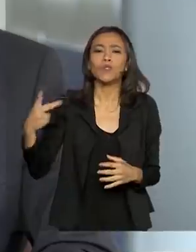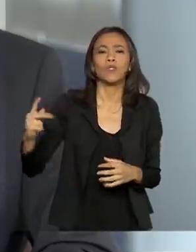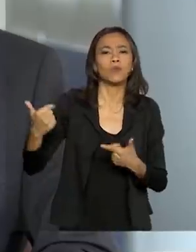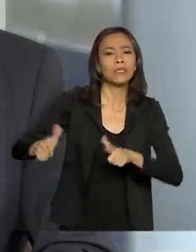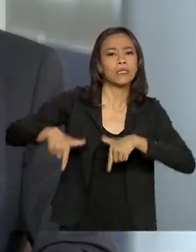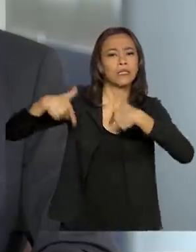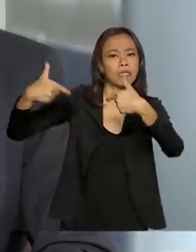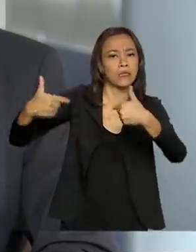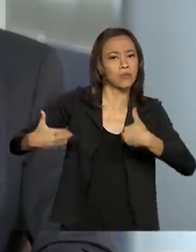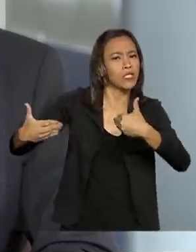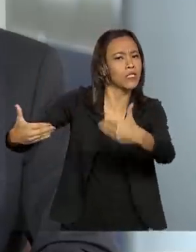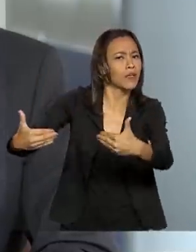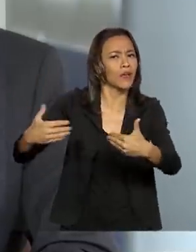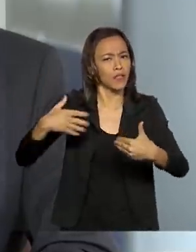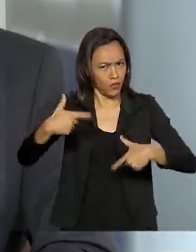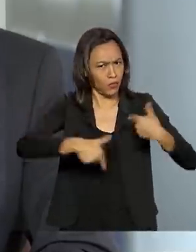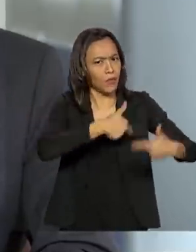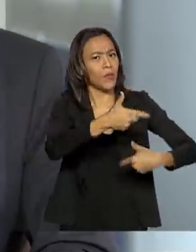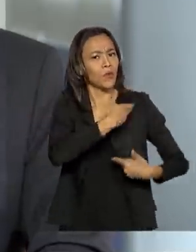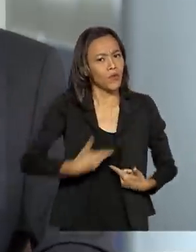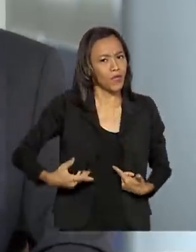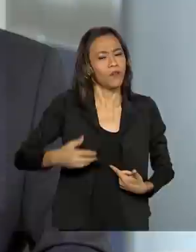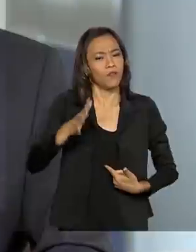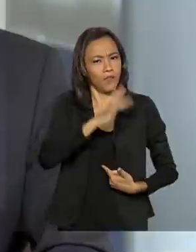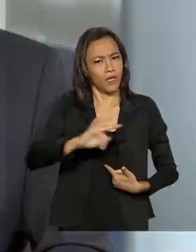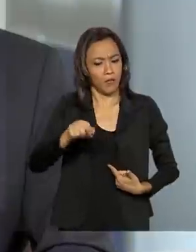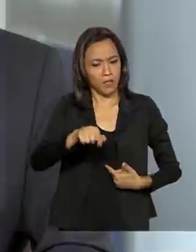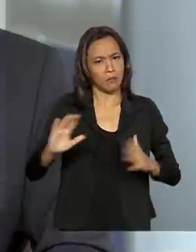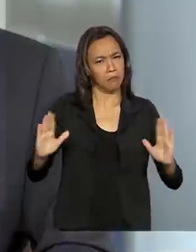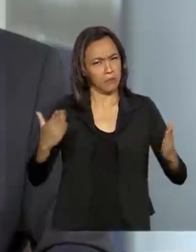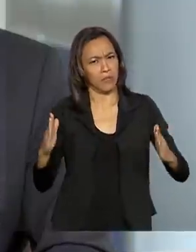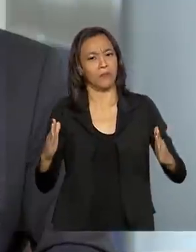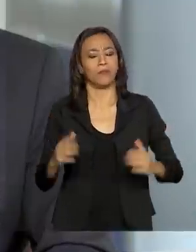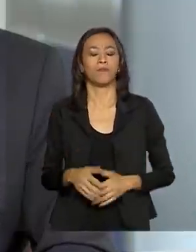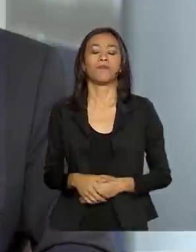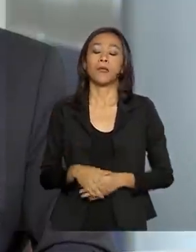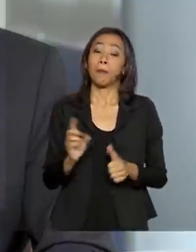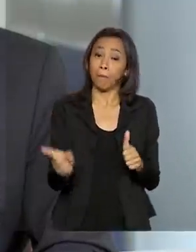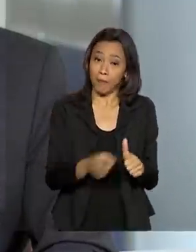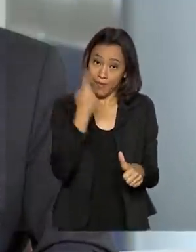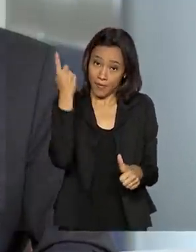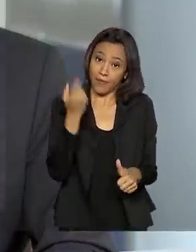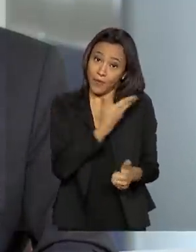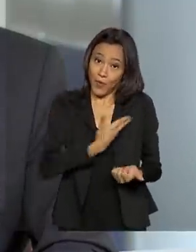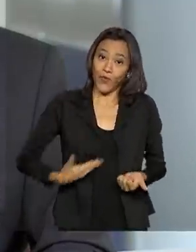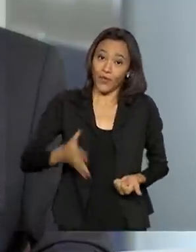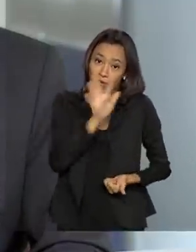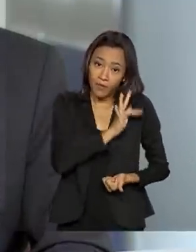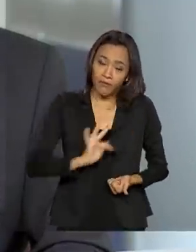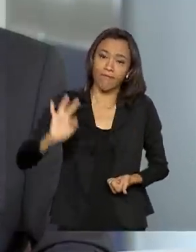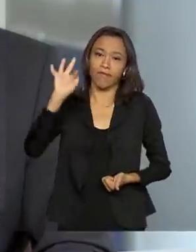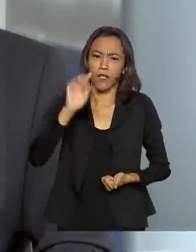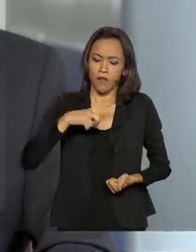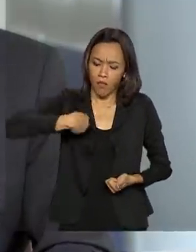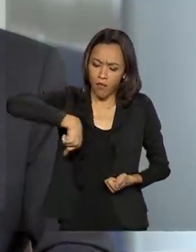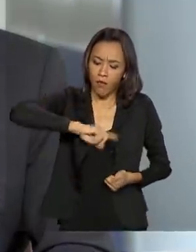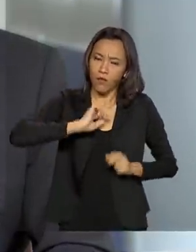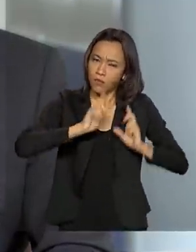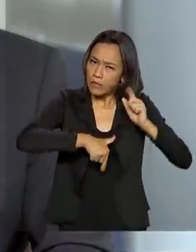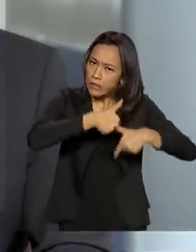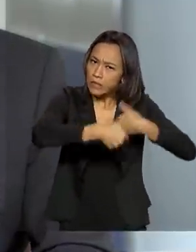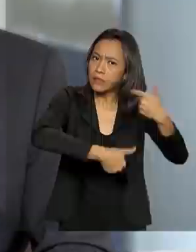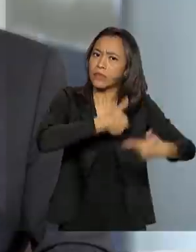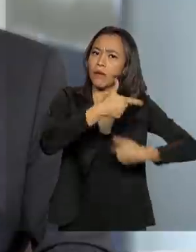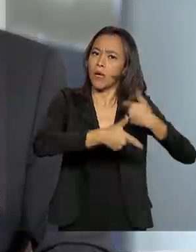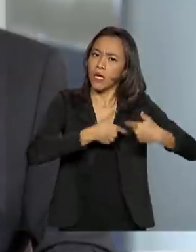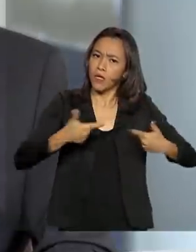do governo federal nessa pandemia? Primeiro que eu vou começar pelo governo federal, né? Nós estamos trabalhando de